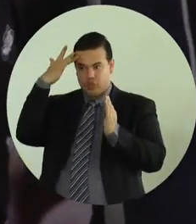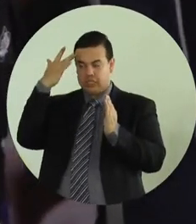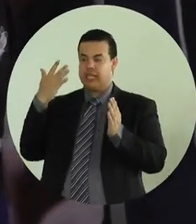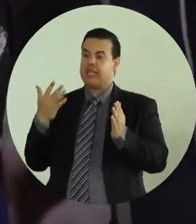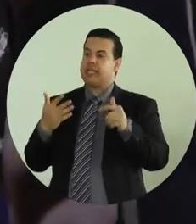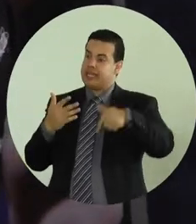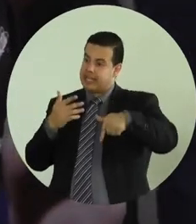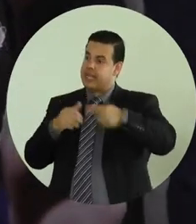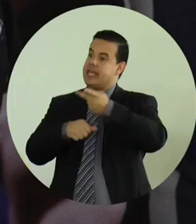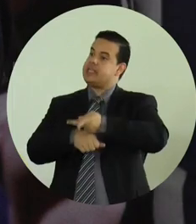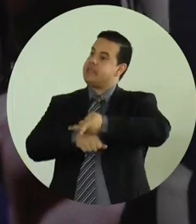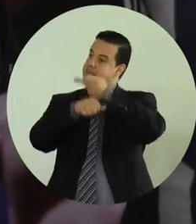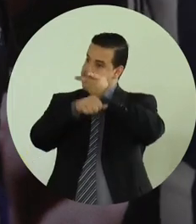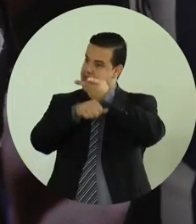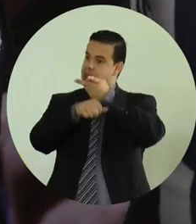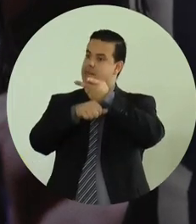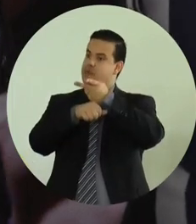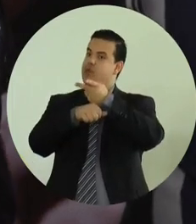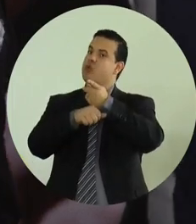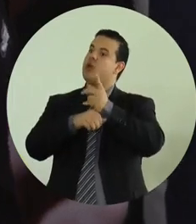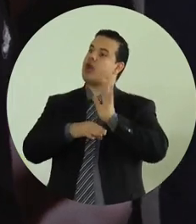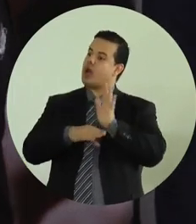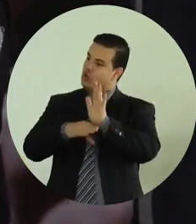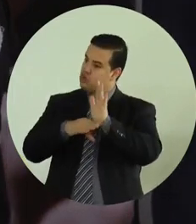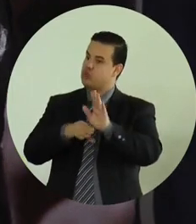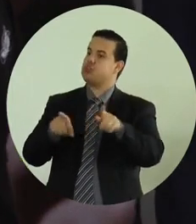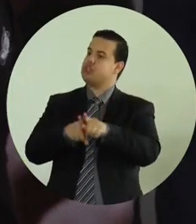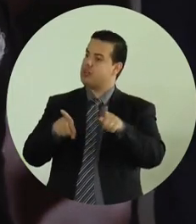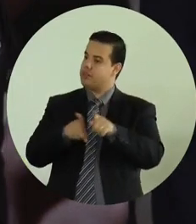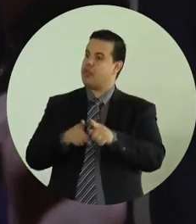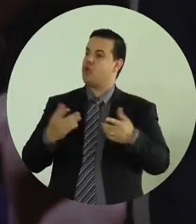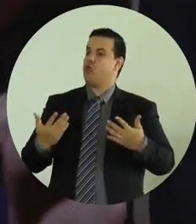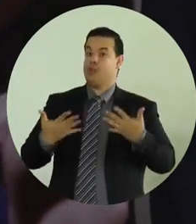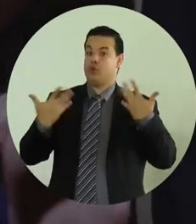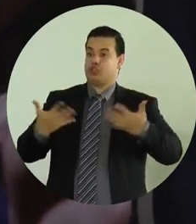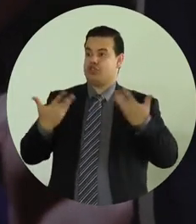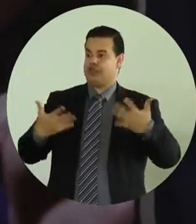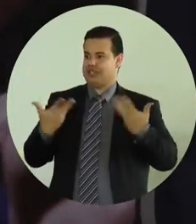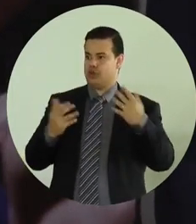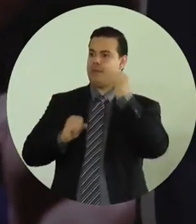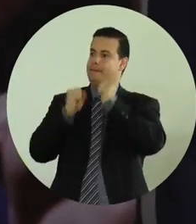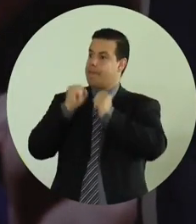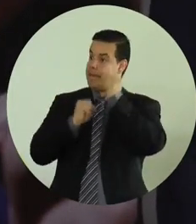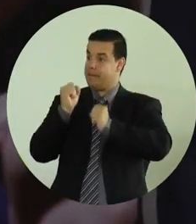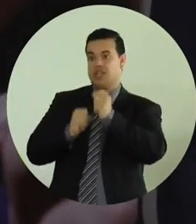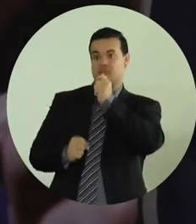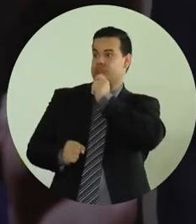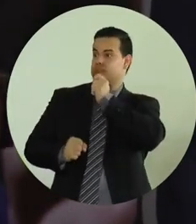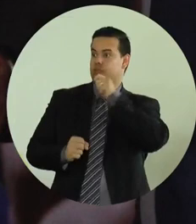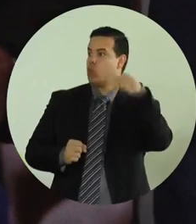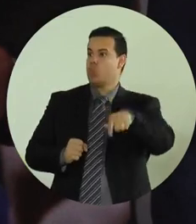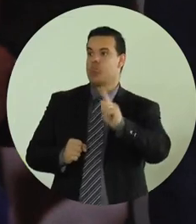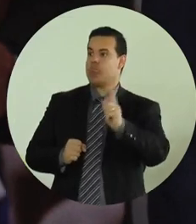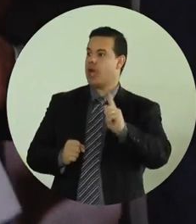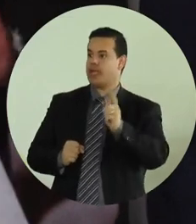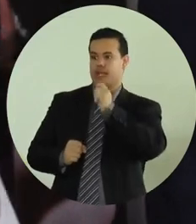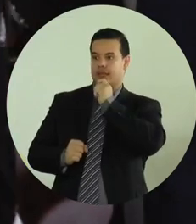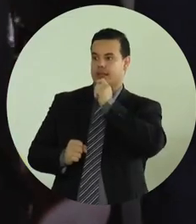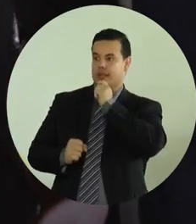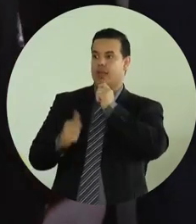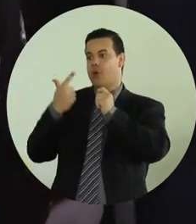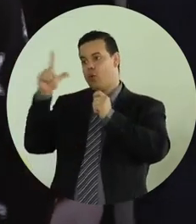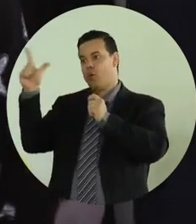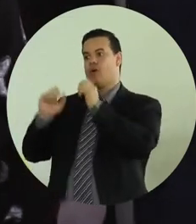este prêmio sirva, né, também como motivação para aquelas empresas que ainda não estão no patamar que